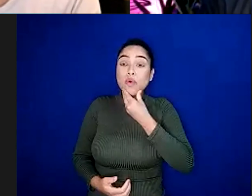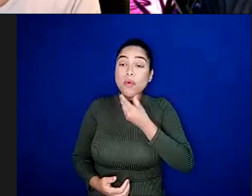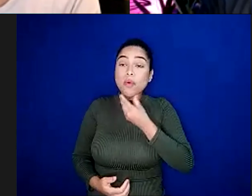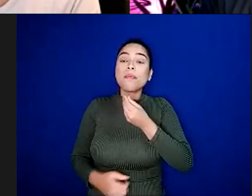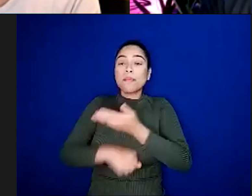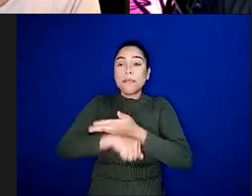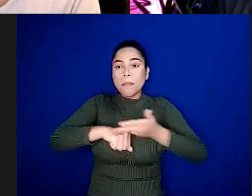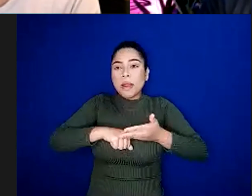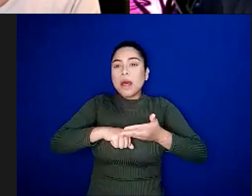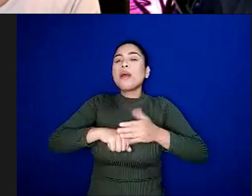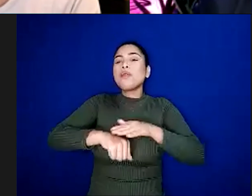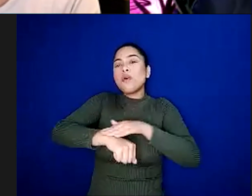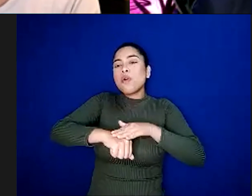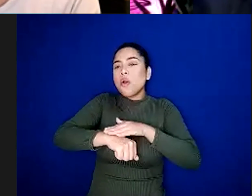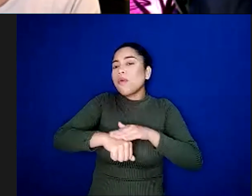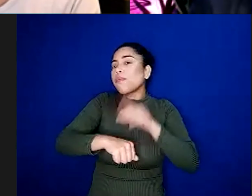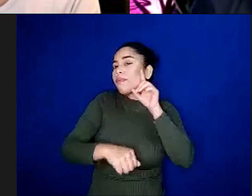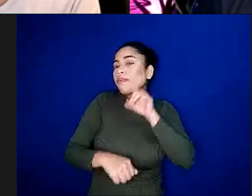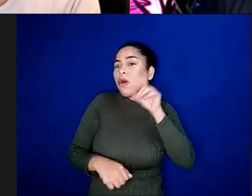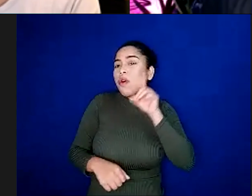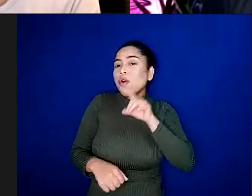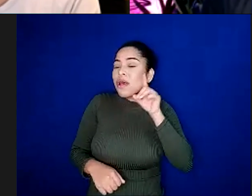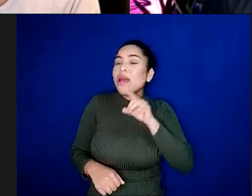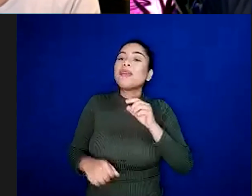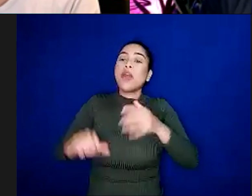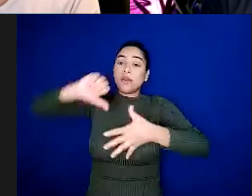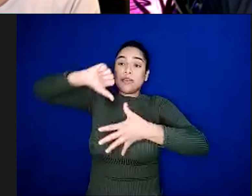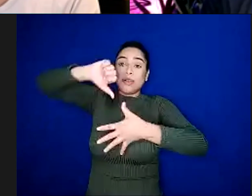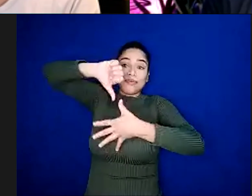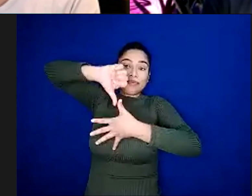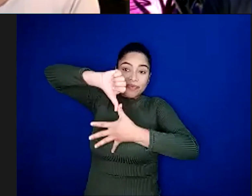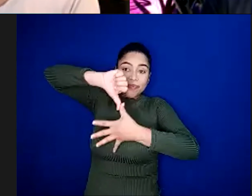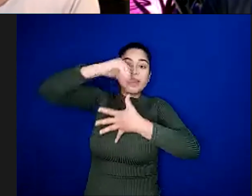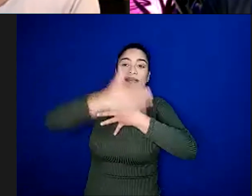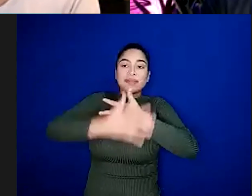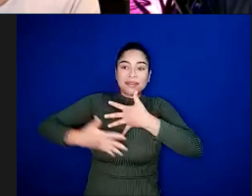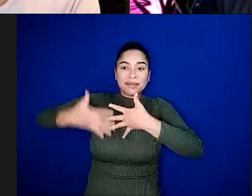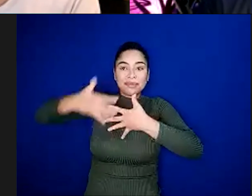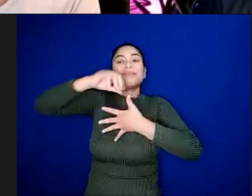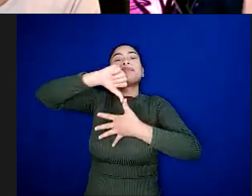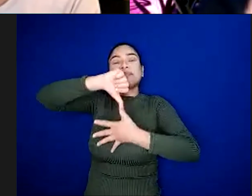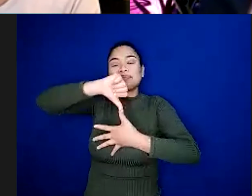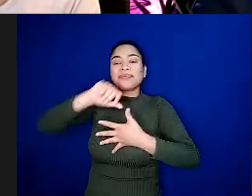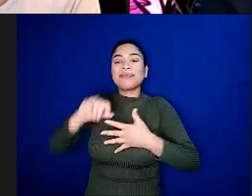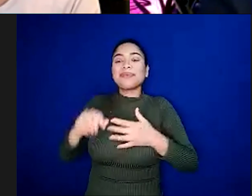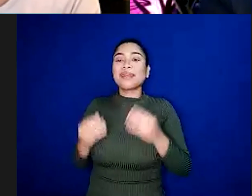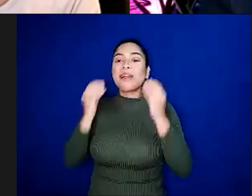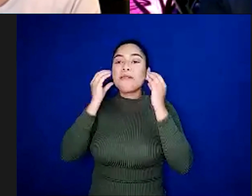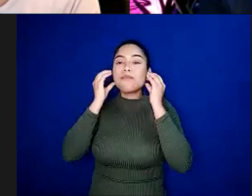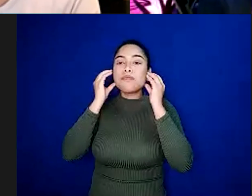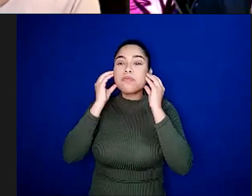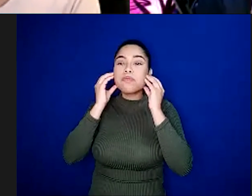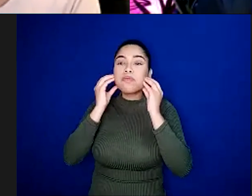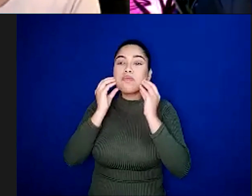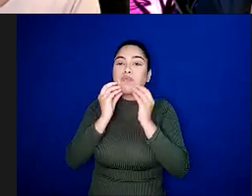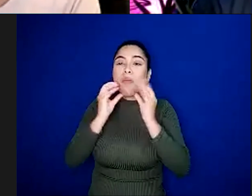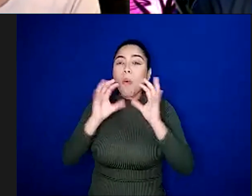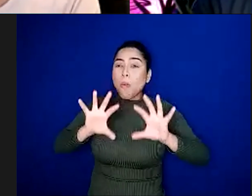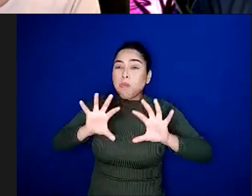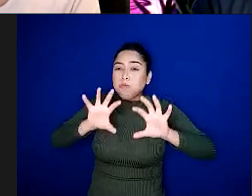morena Latino vai para diversos outros países Eu sou um homem Latino eu dei uma barba escura